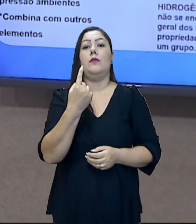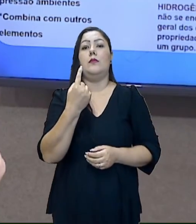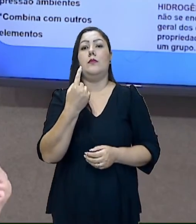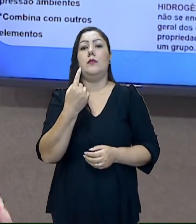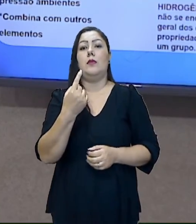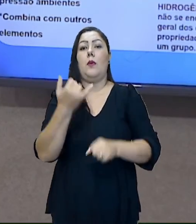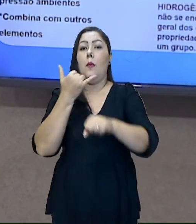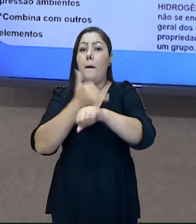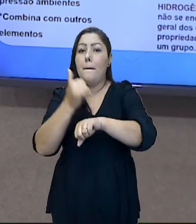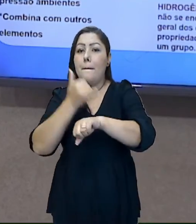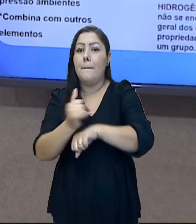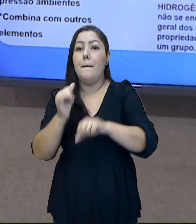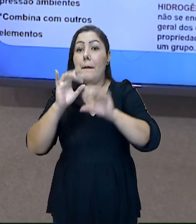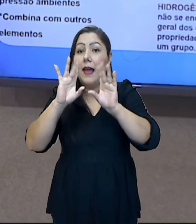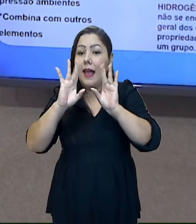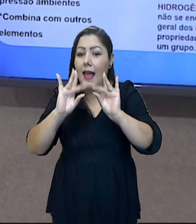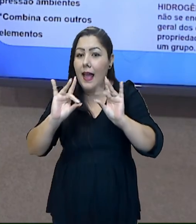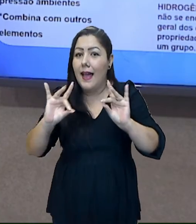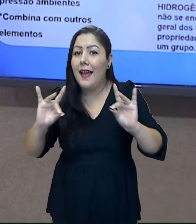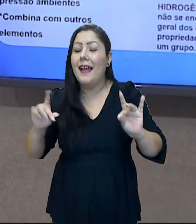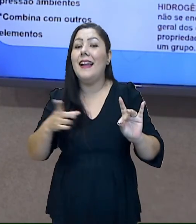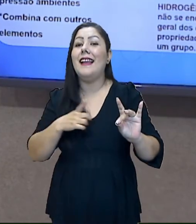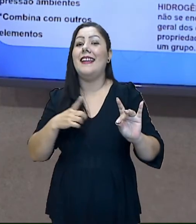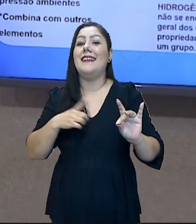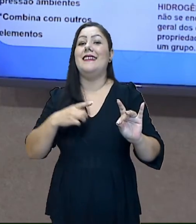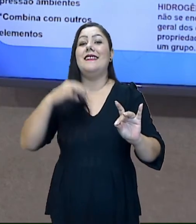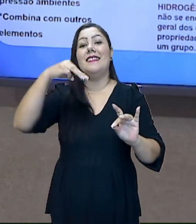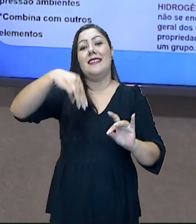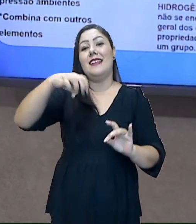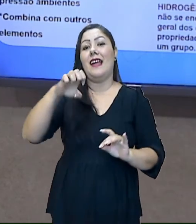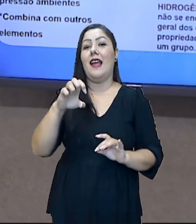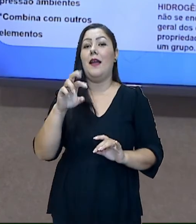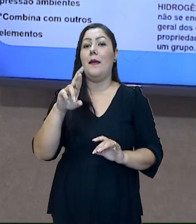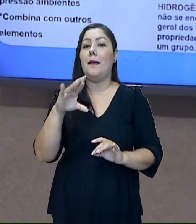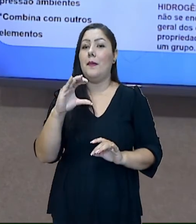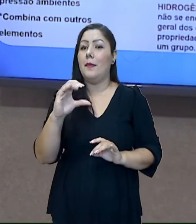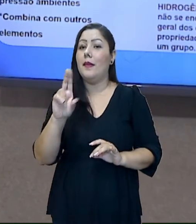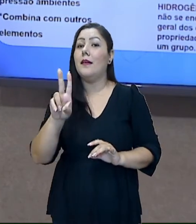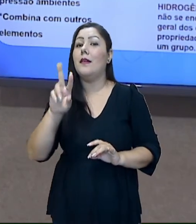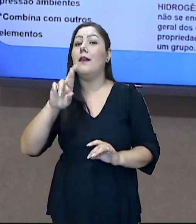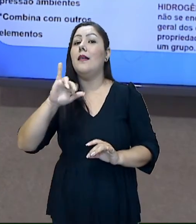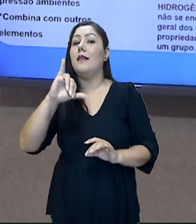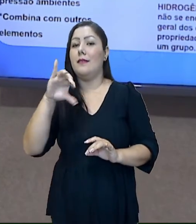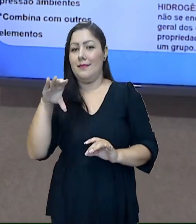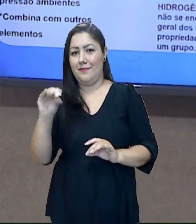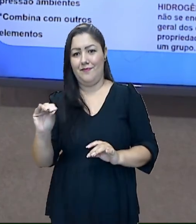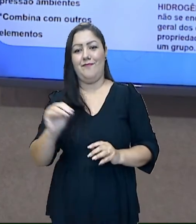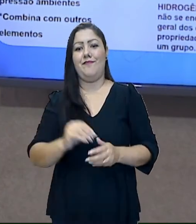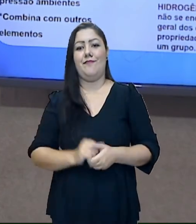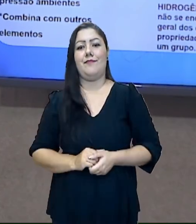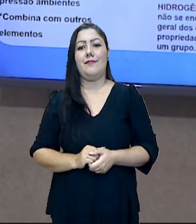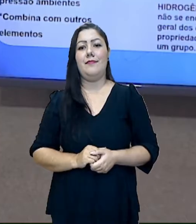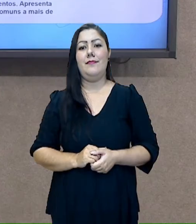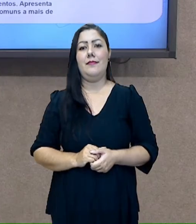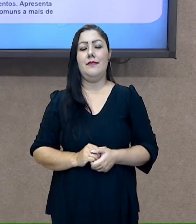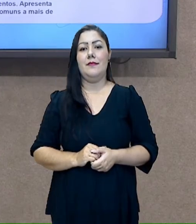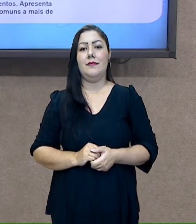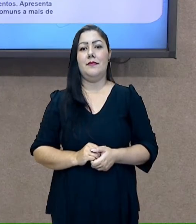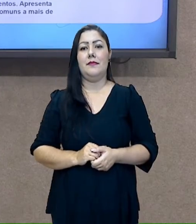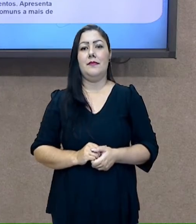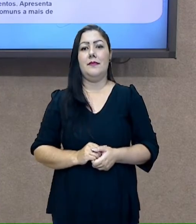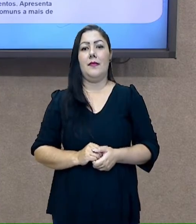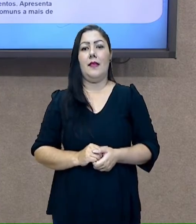metal líquido. Mercúrio, único metal líquido. E os metais,